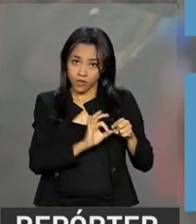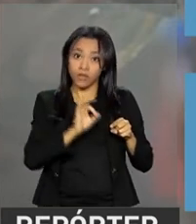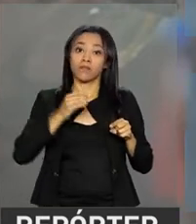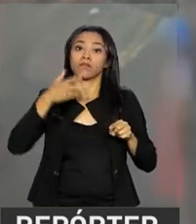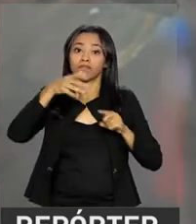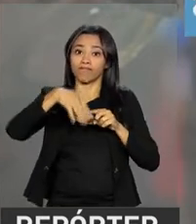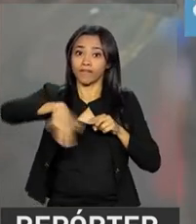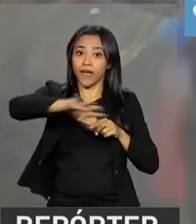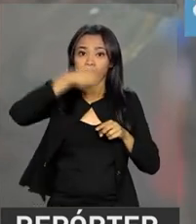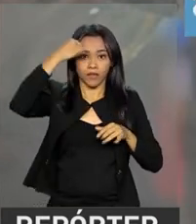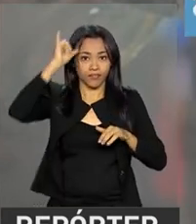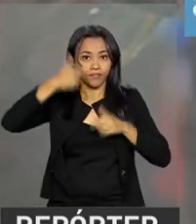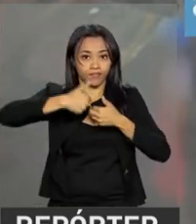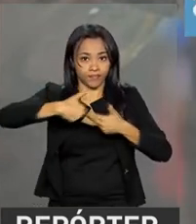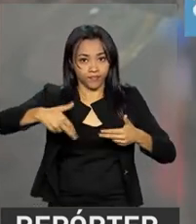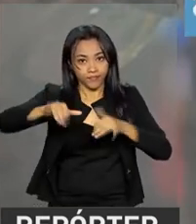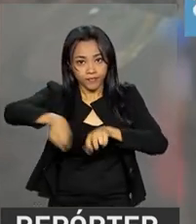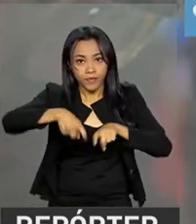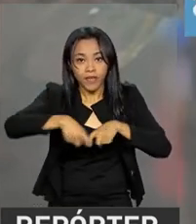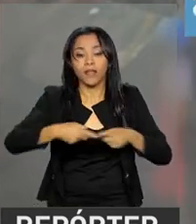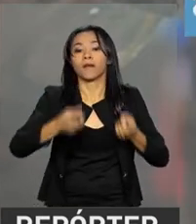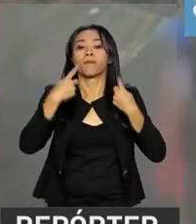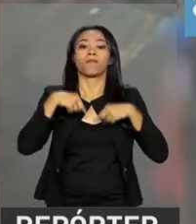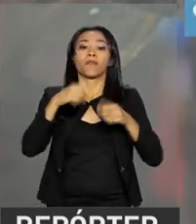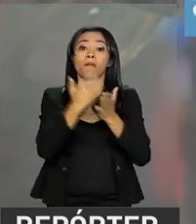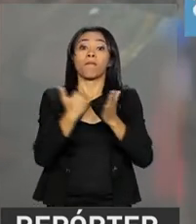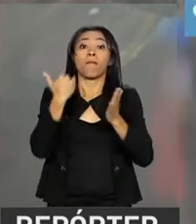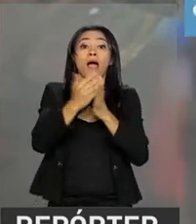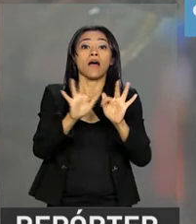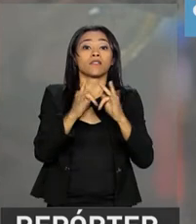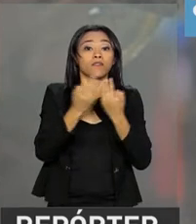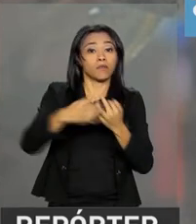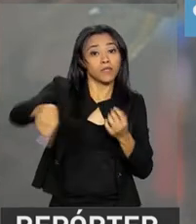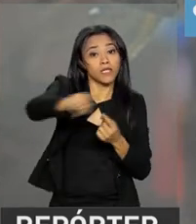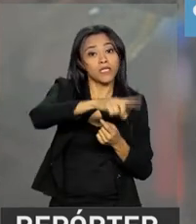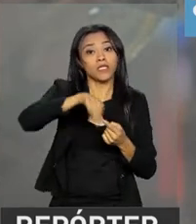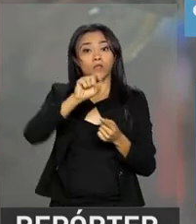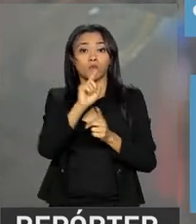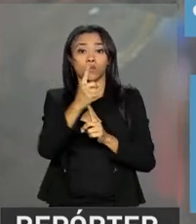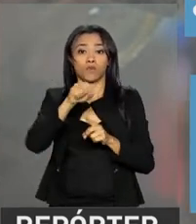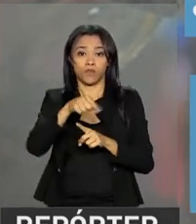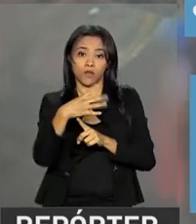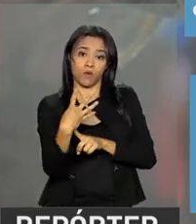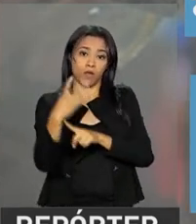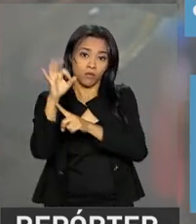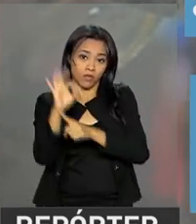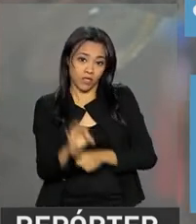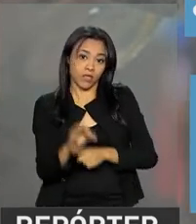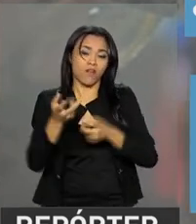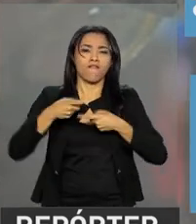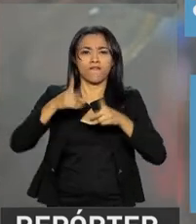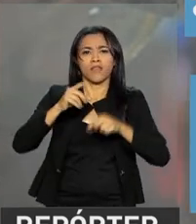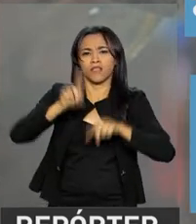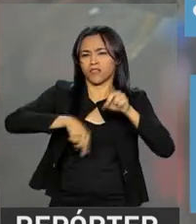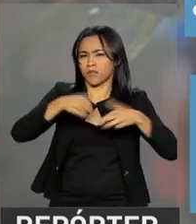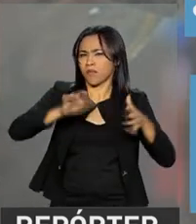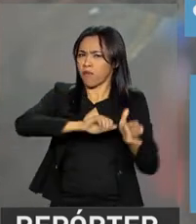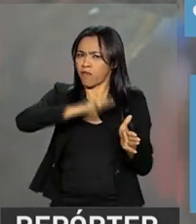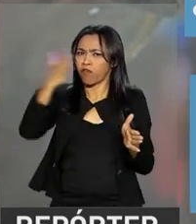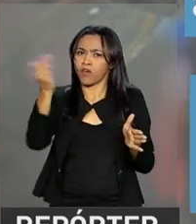para o consumo das famílias a projeção é de um aumento de 1,4 por cento exportações e importações